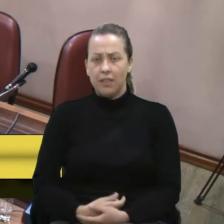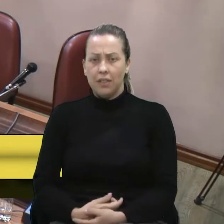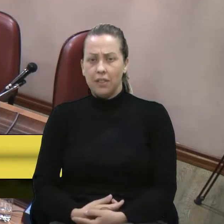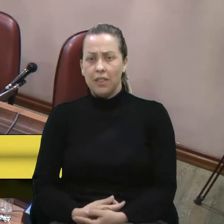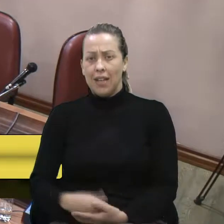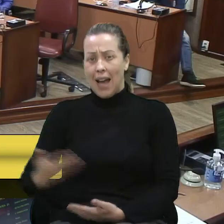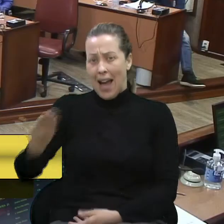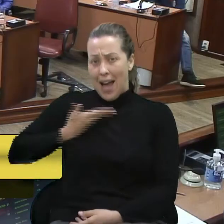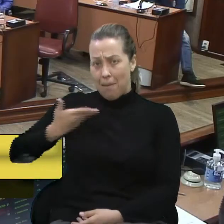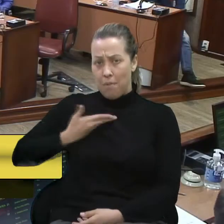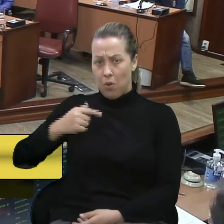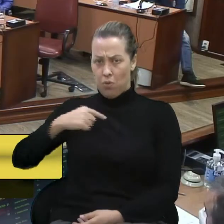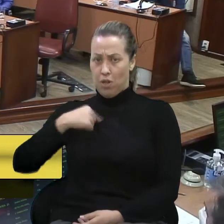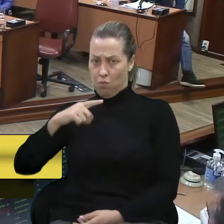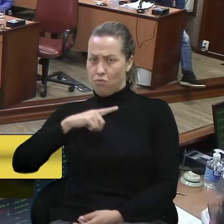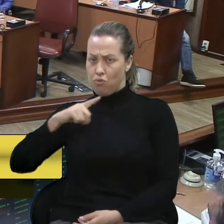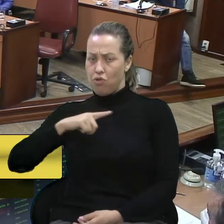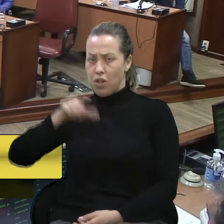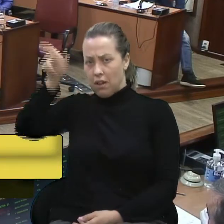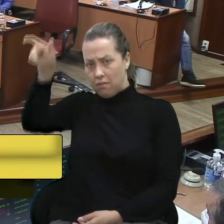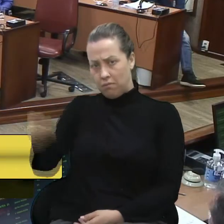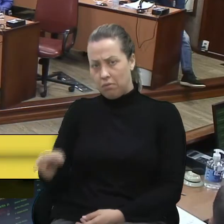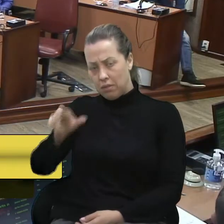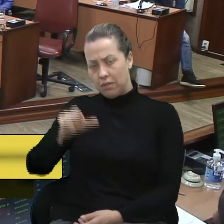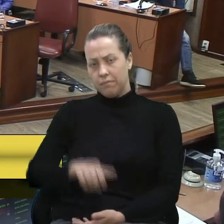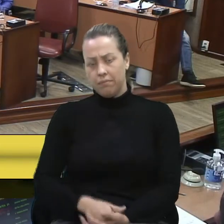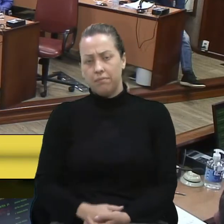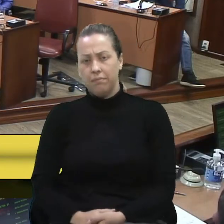do amigo que eu tenho